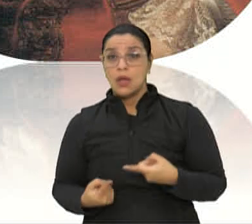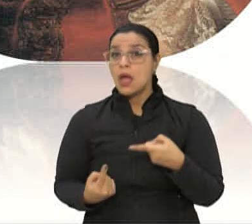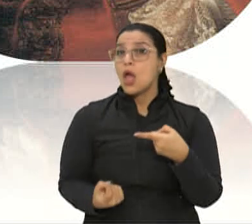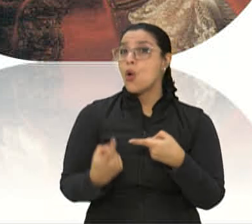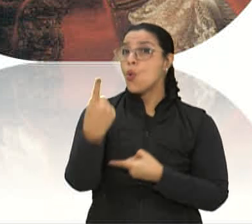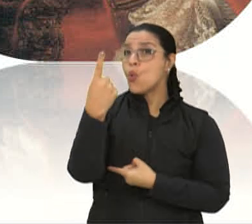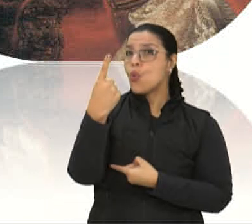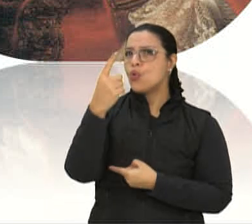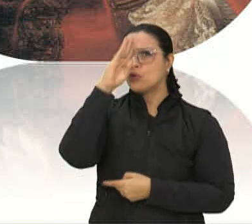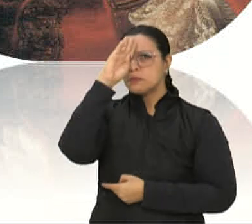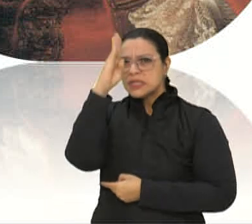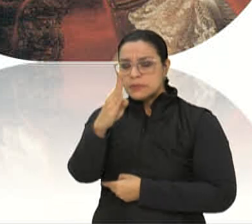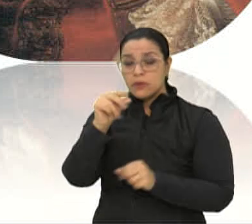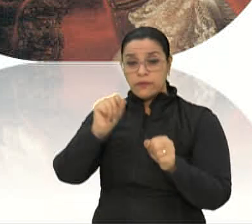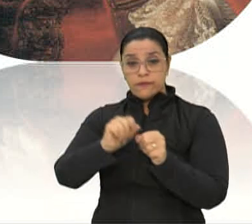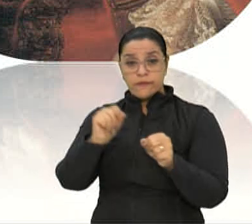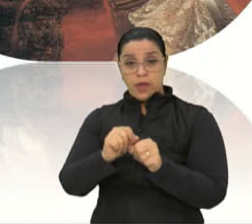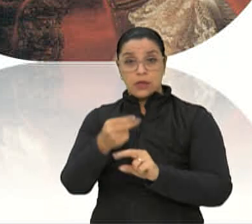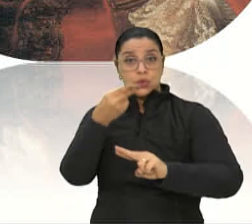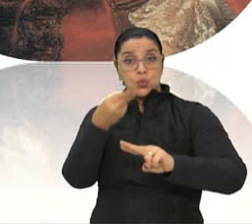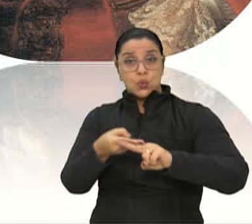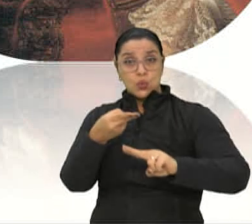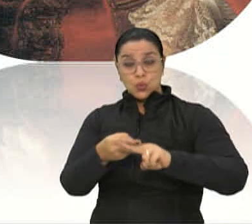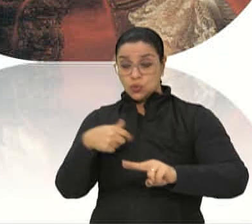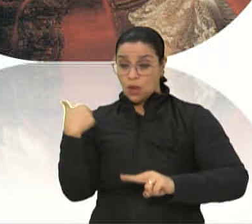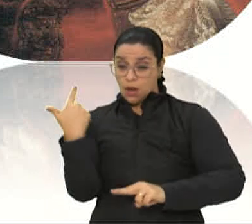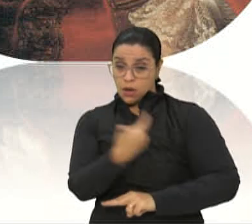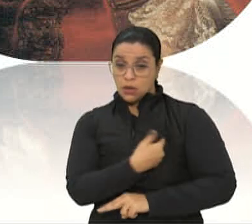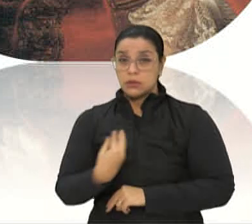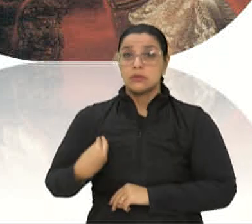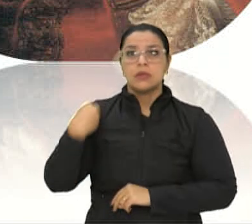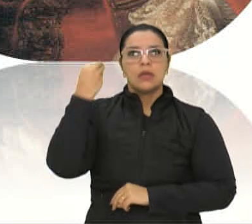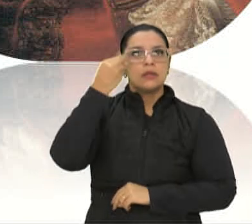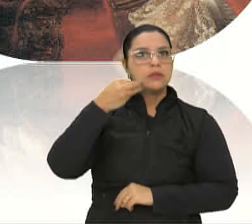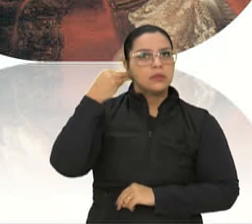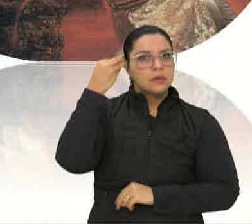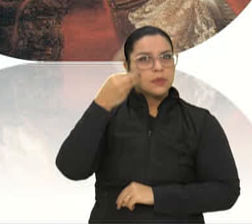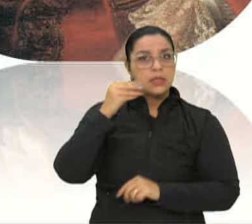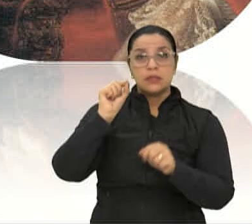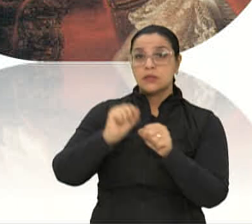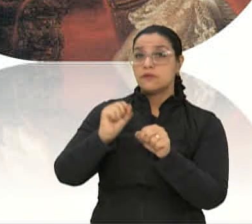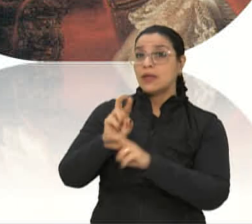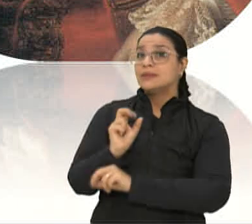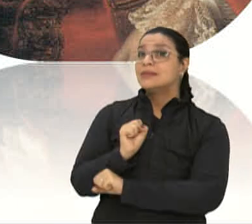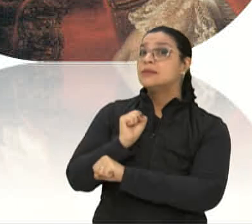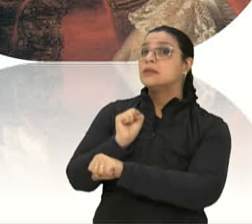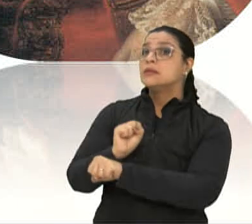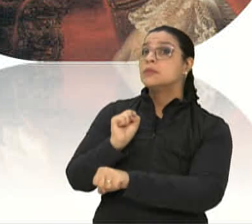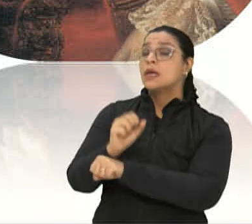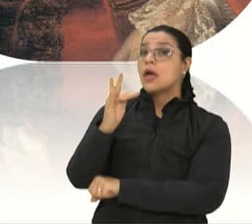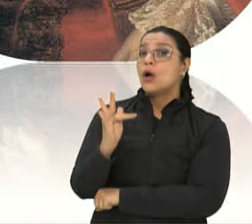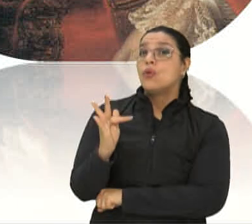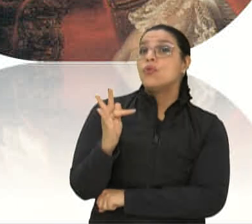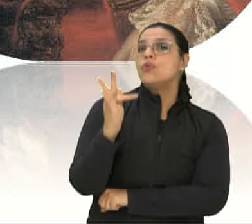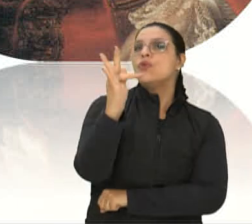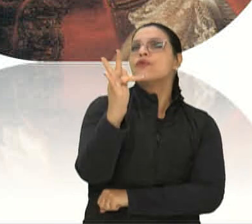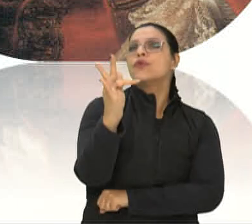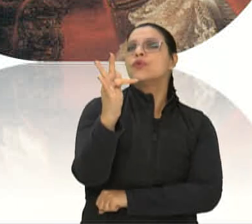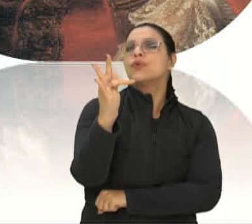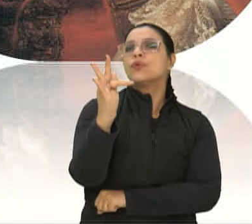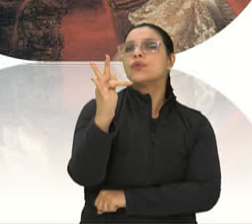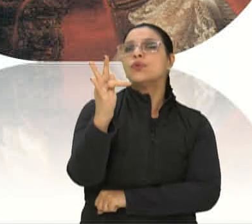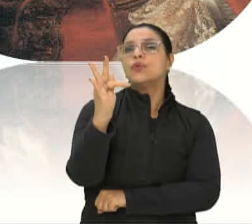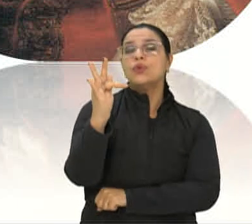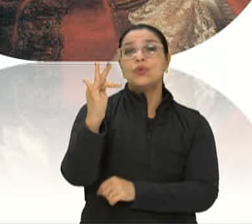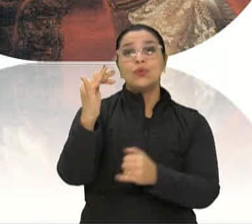que torna útil a nossa experiência e nos faz esperar no futuro uma série de eventos